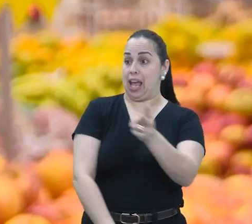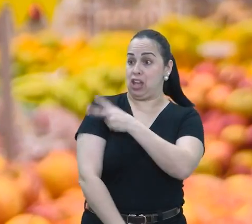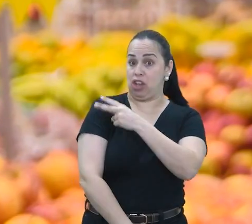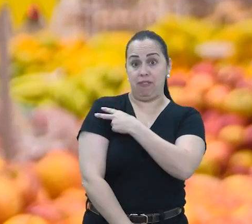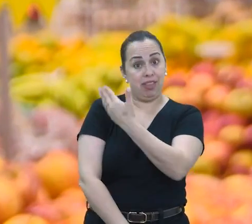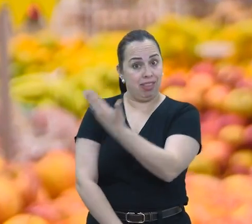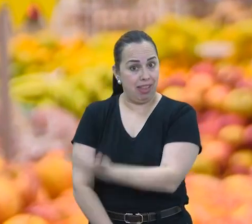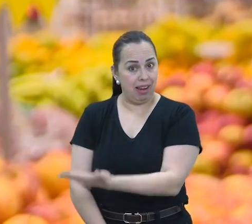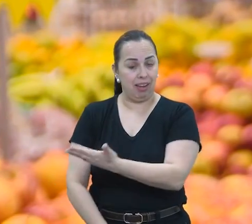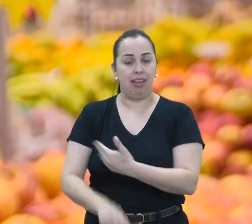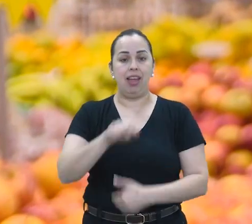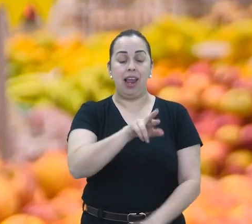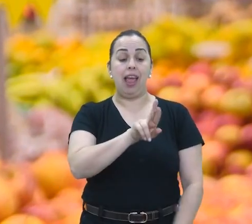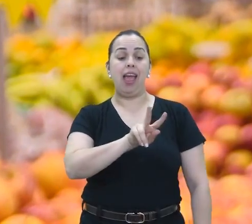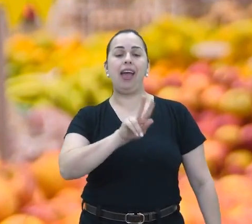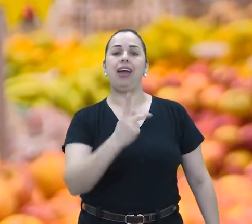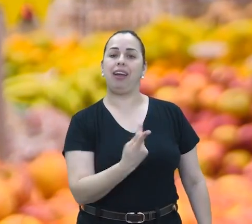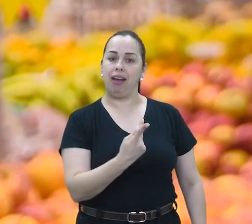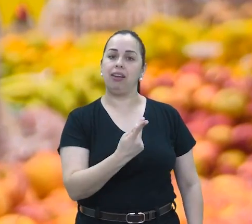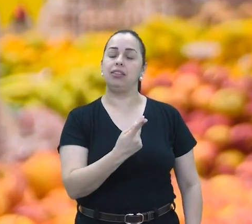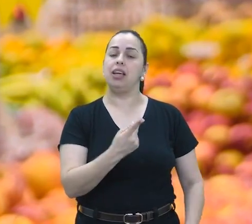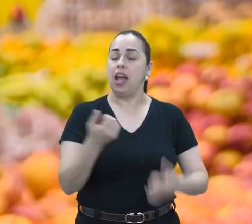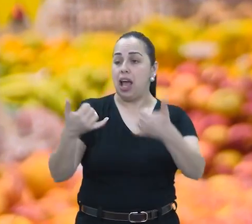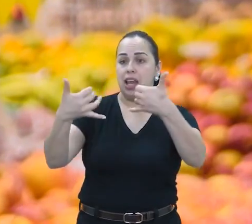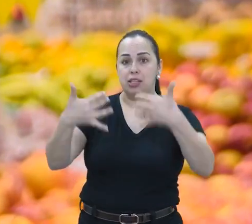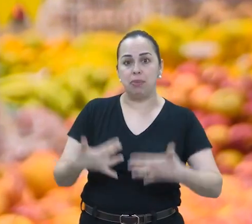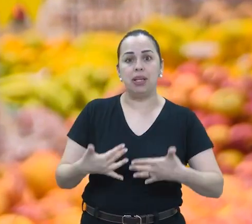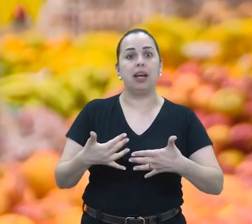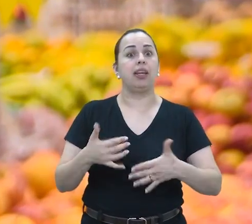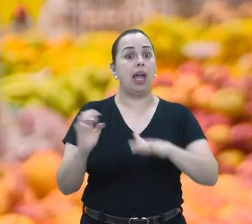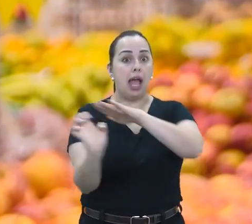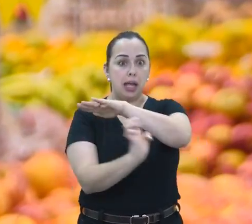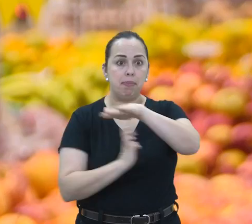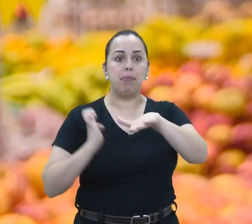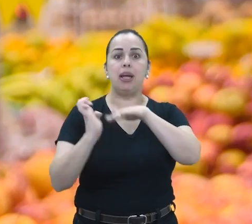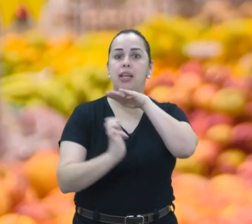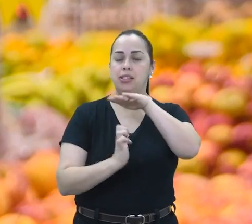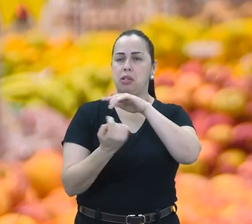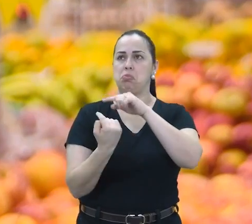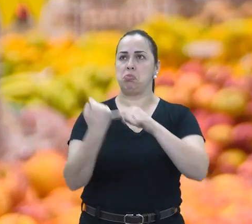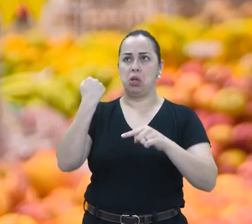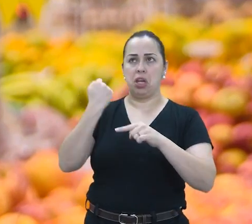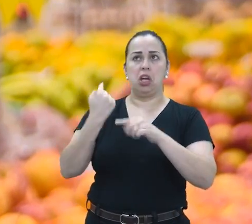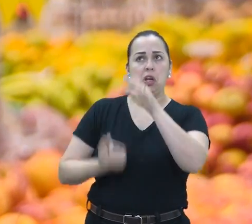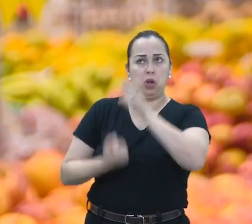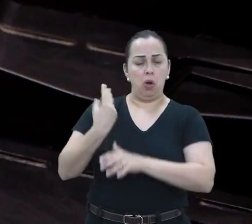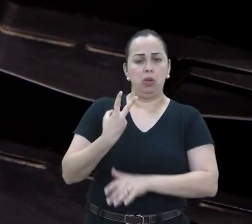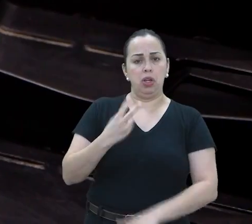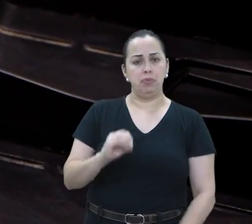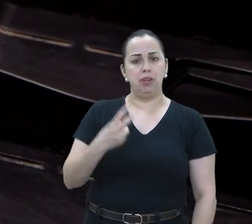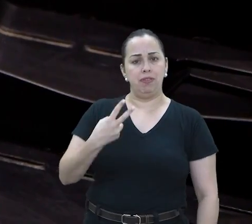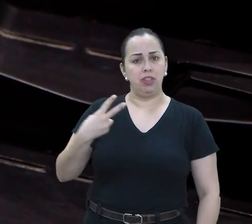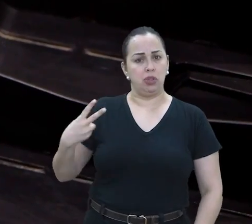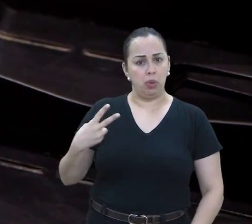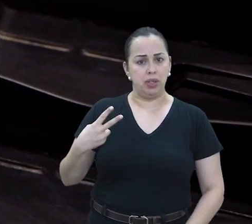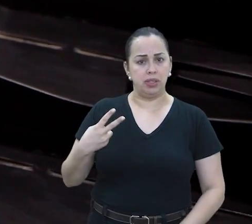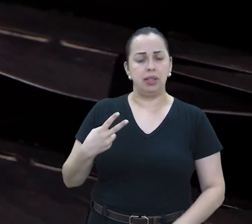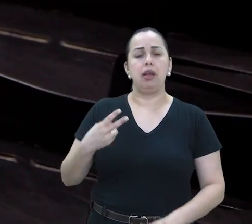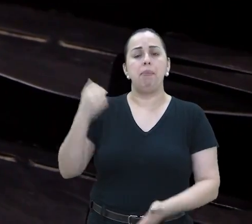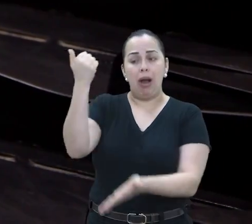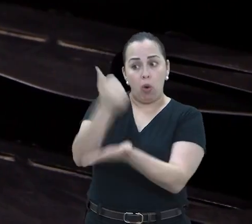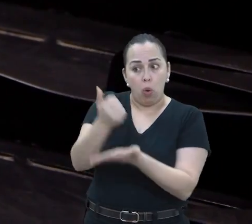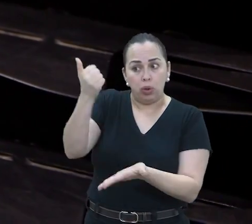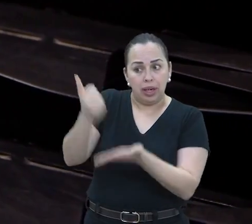A coordenadora de recursos humanos conta que a empresa desenvolve, desde 2022, um programa